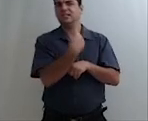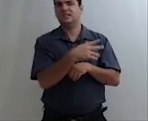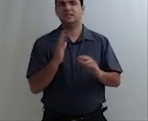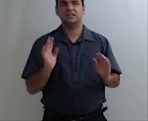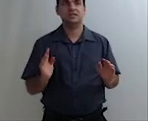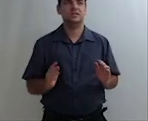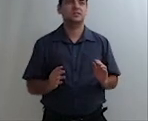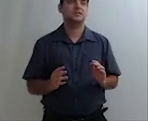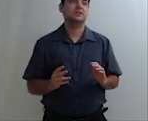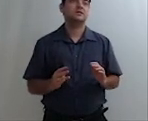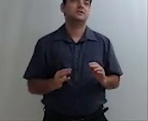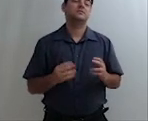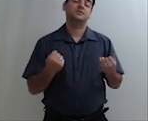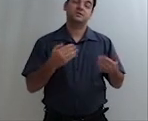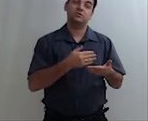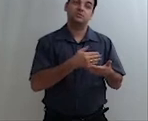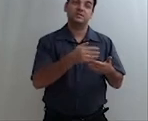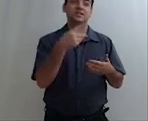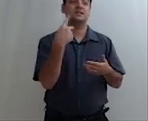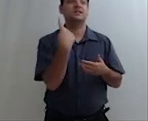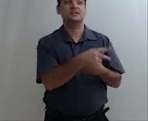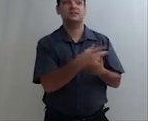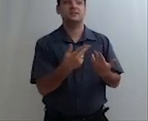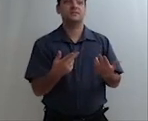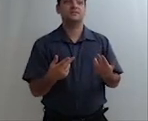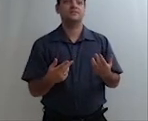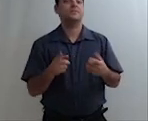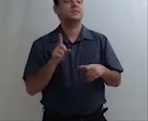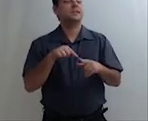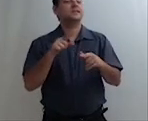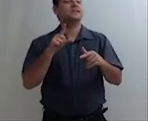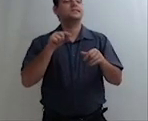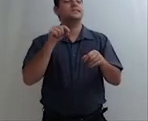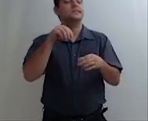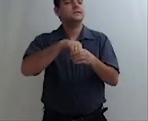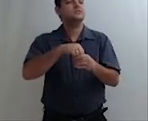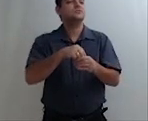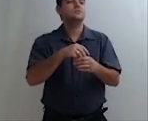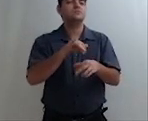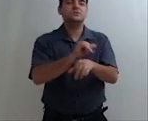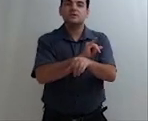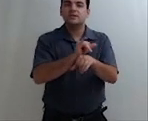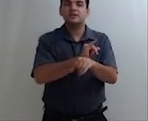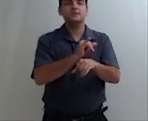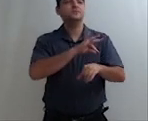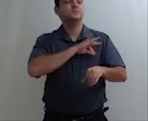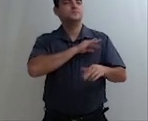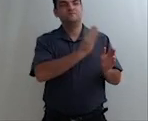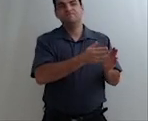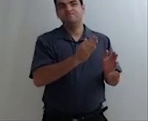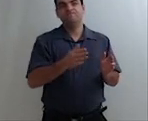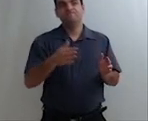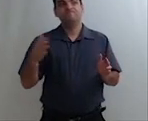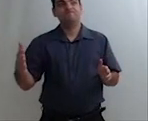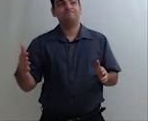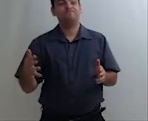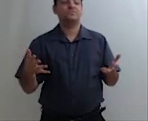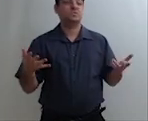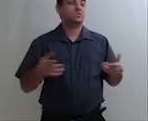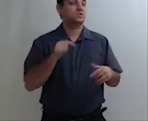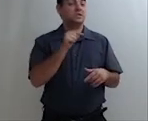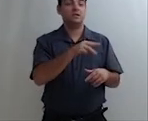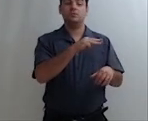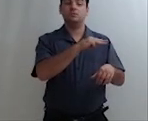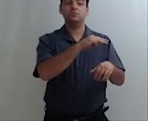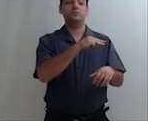se originado na circunstância o fal apar instrução criminal mas tão somente conclui que o deferimento das diligências pelo magistrado decorreu do próprio